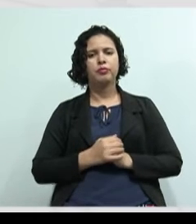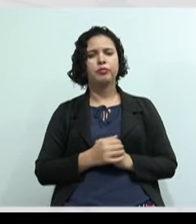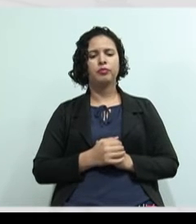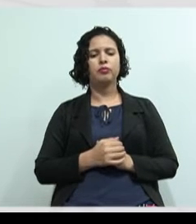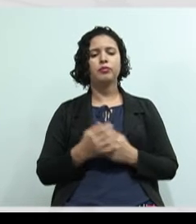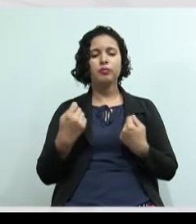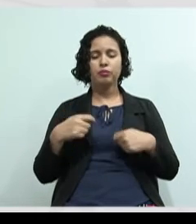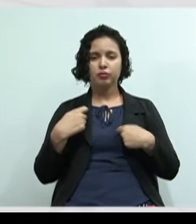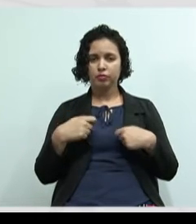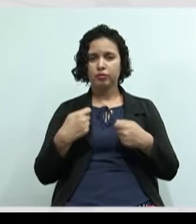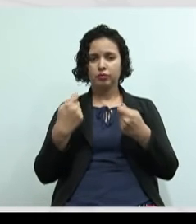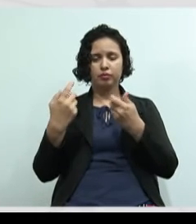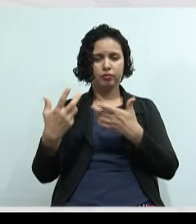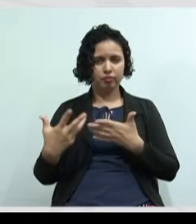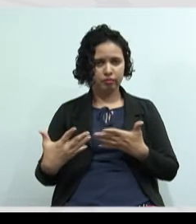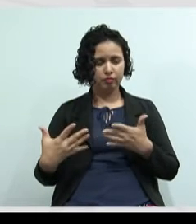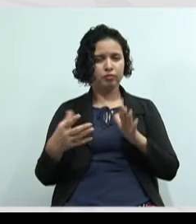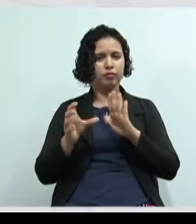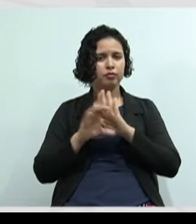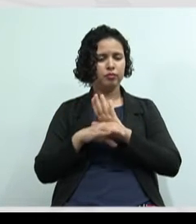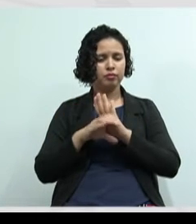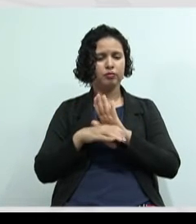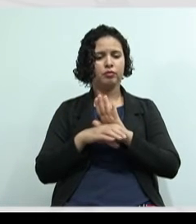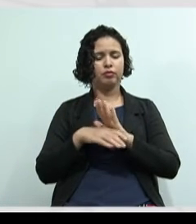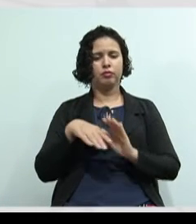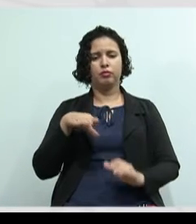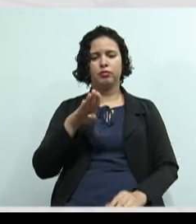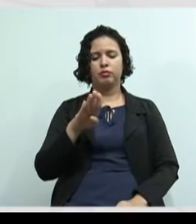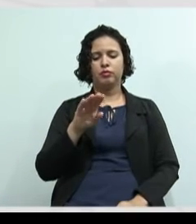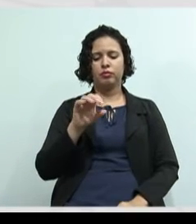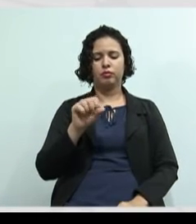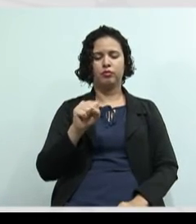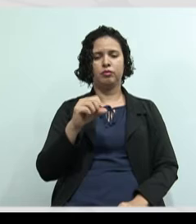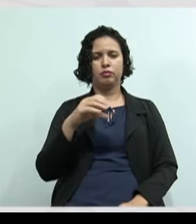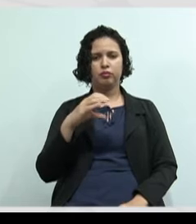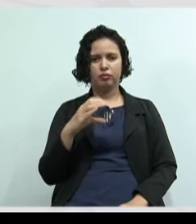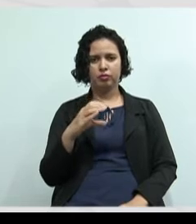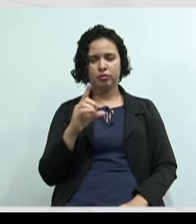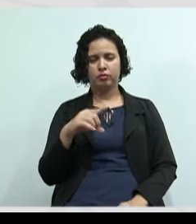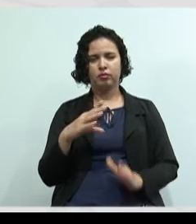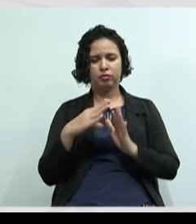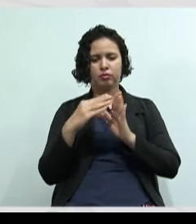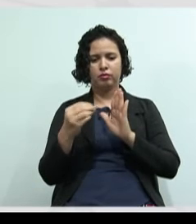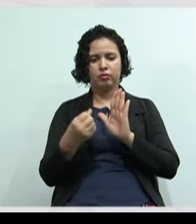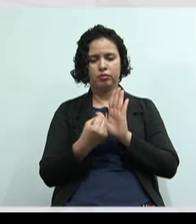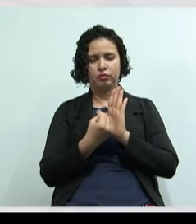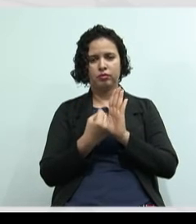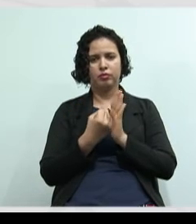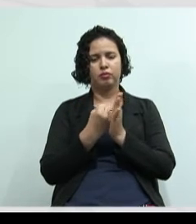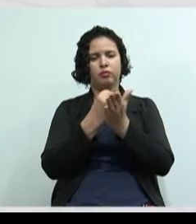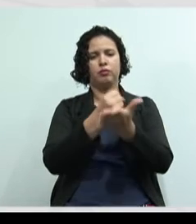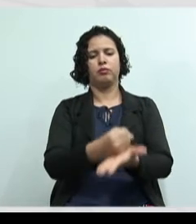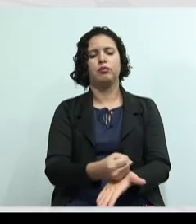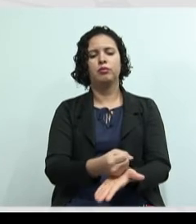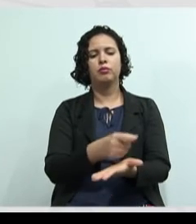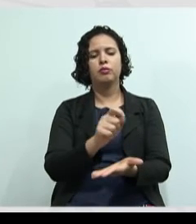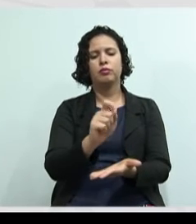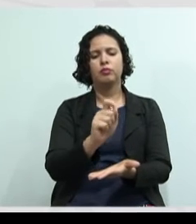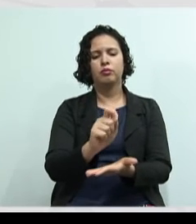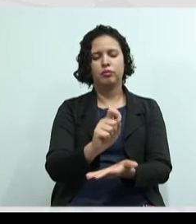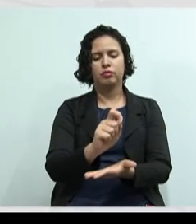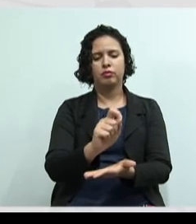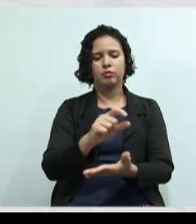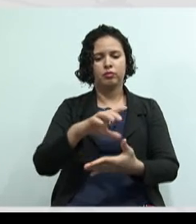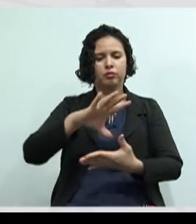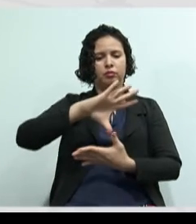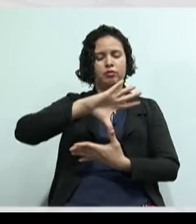de BSC. O modelo BSC é um instrumento que expõe as estratégias das organizações através de um mapa alinhado aos